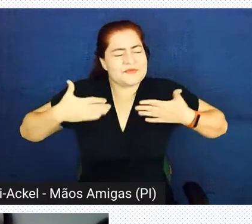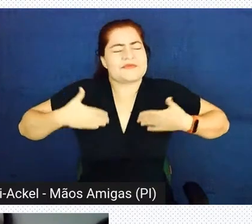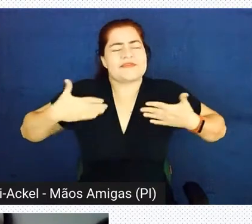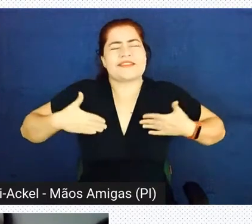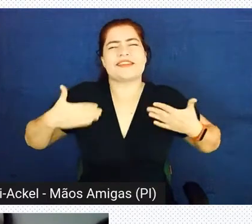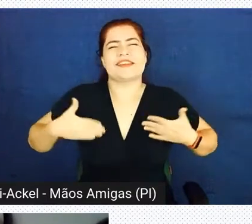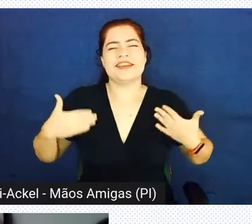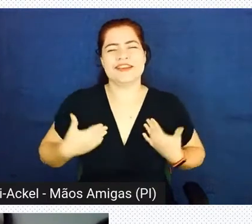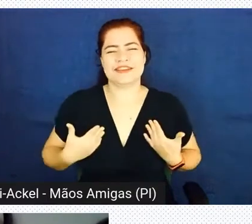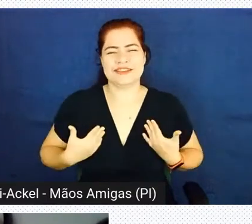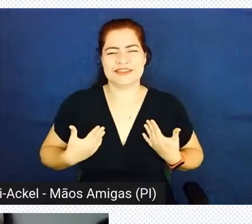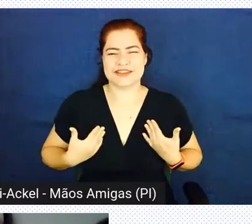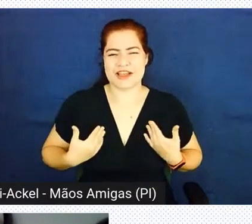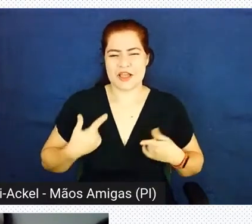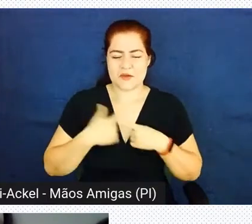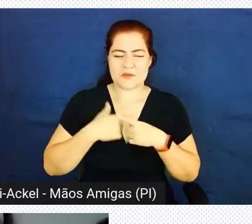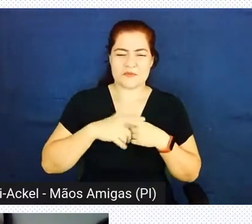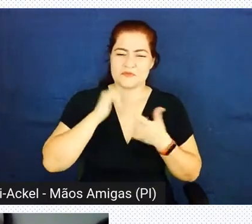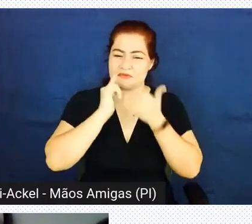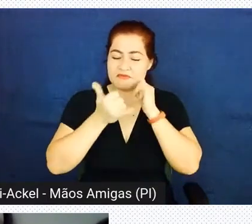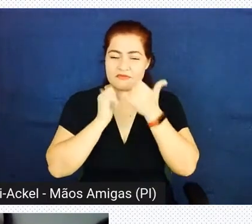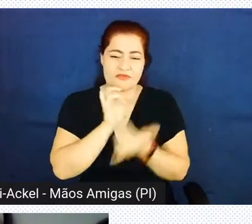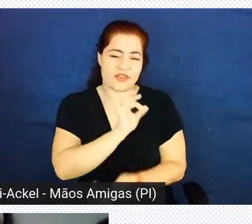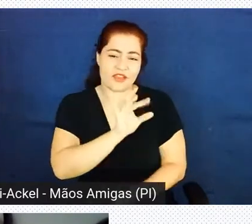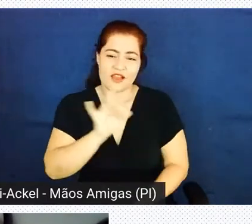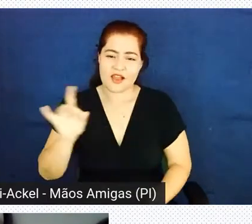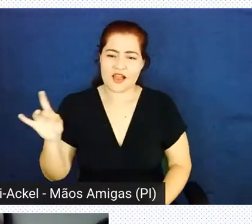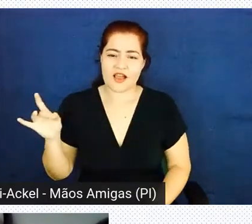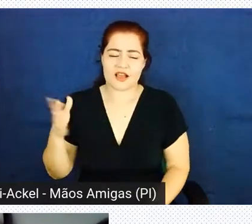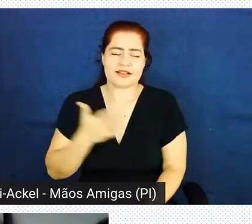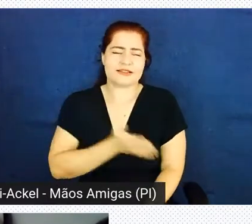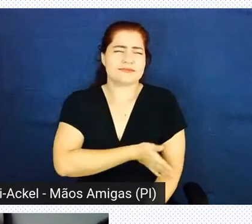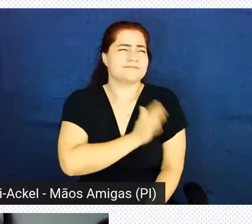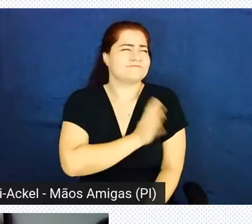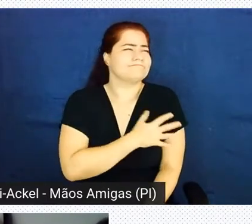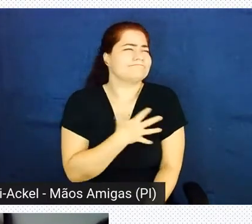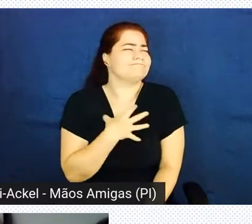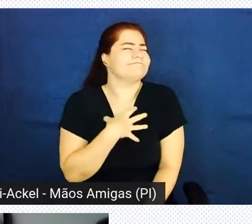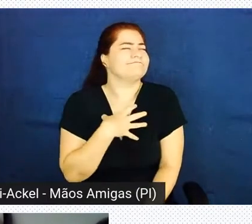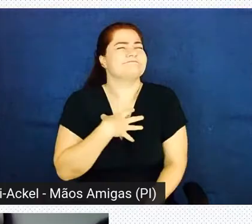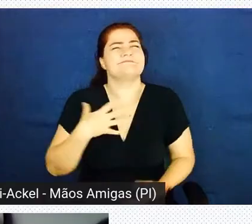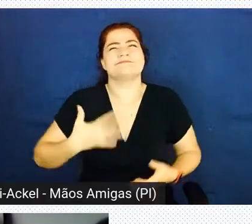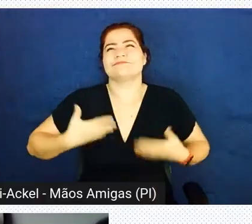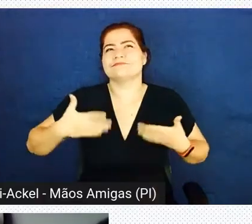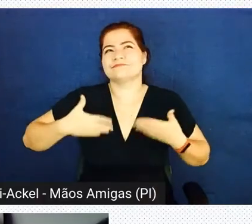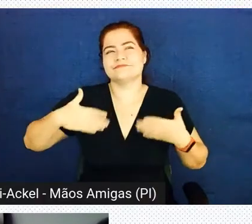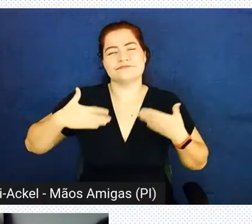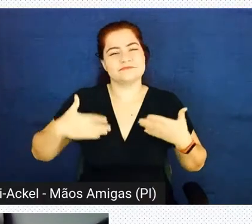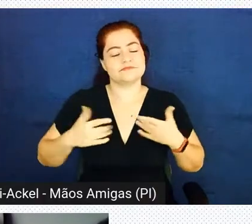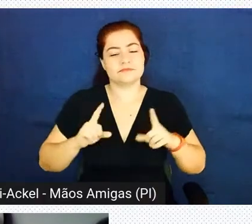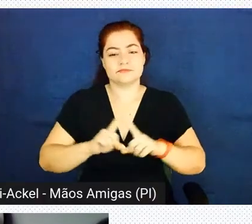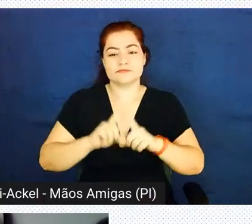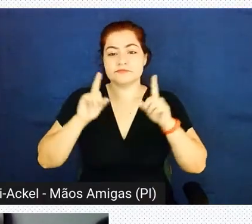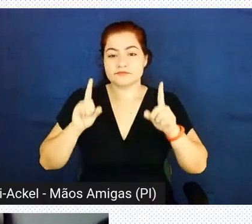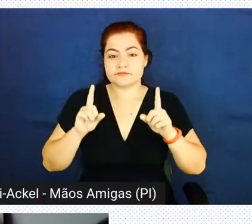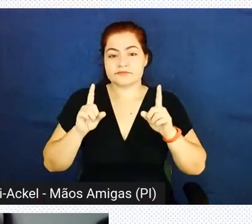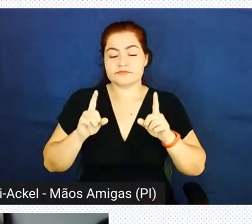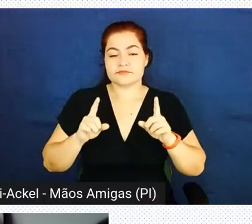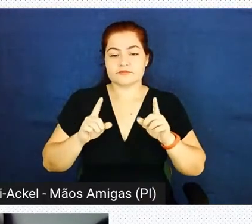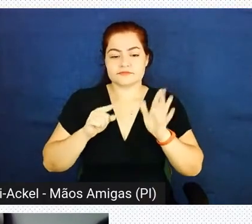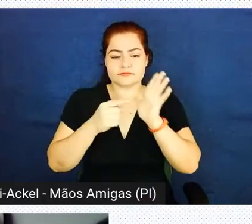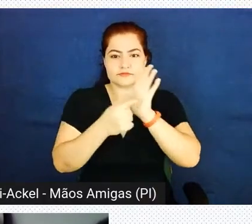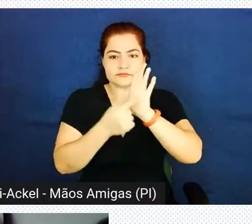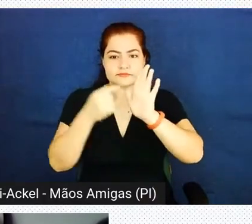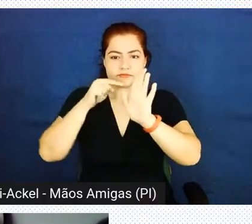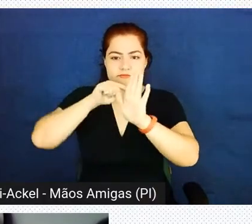conto que a poetisa traz enche meu coração de muita alegria. Mas essa analogia